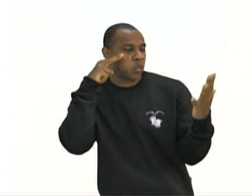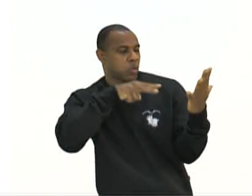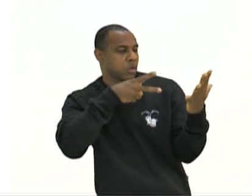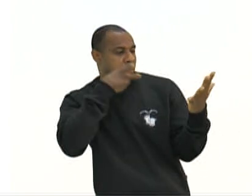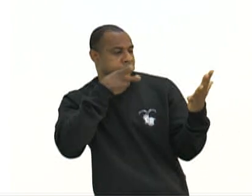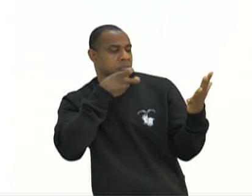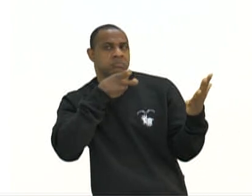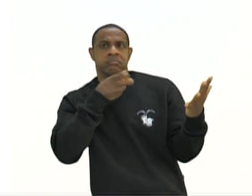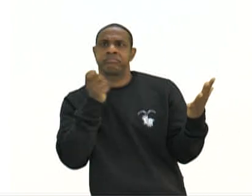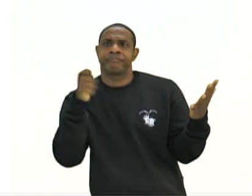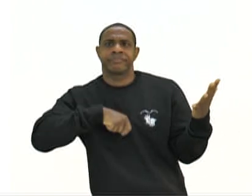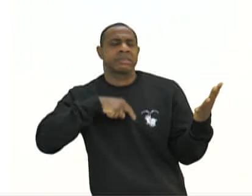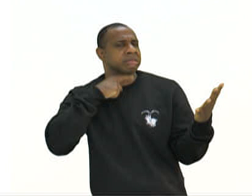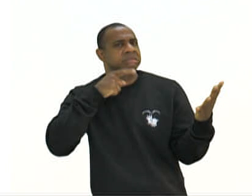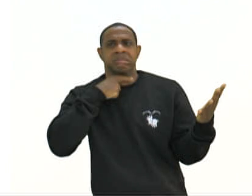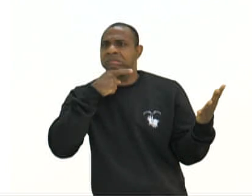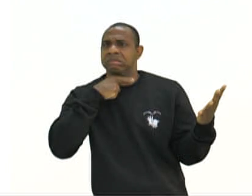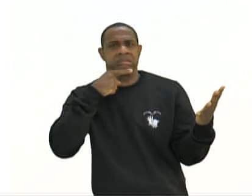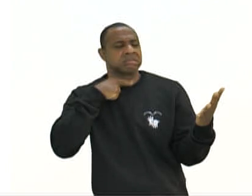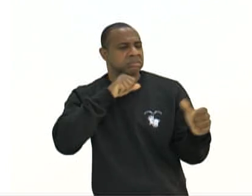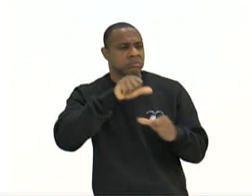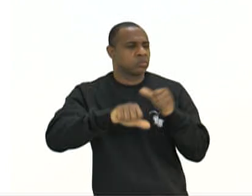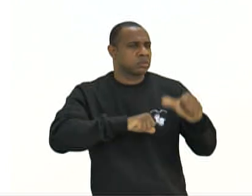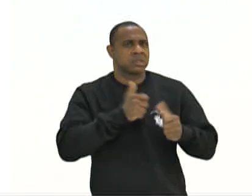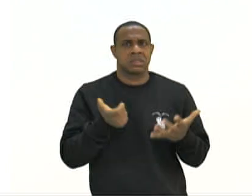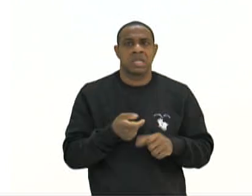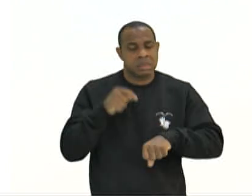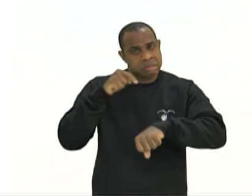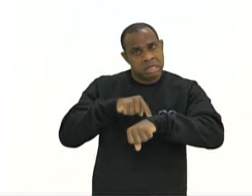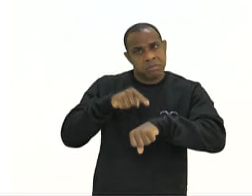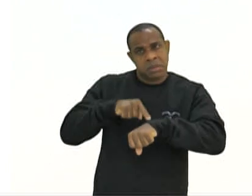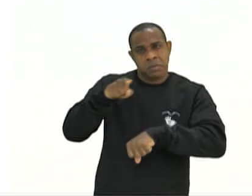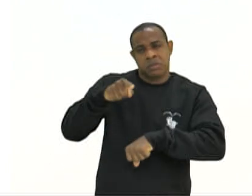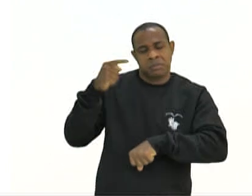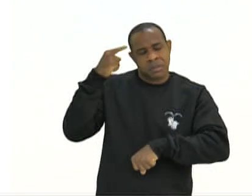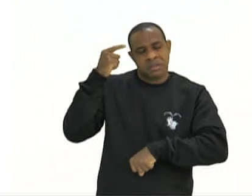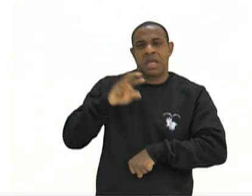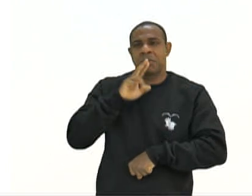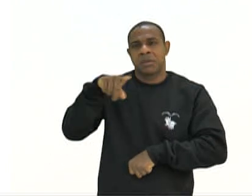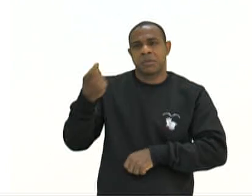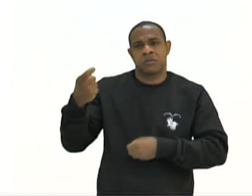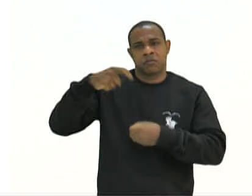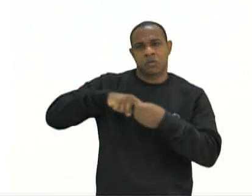essa mudança de direção. Então, um tempinho para vocês pensarem na resposta.